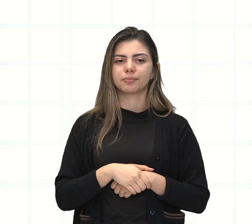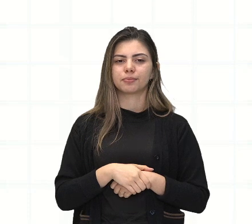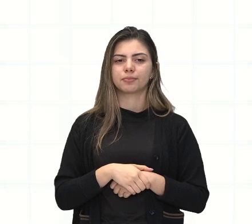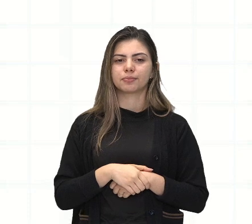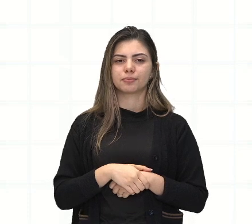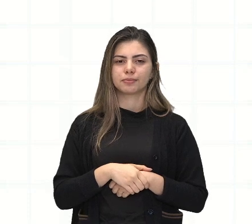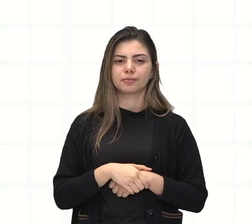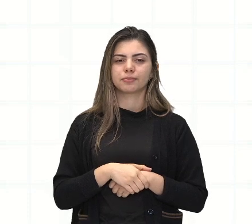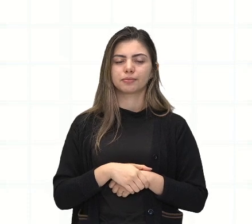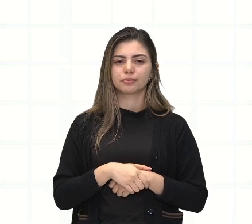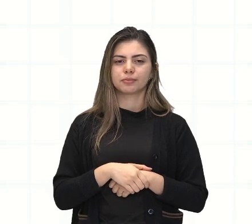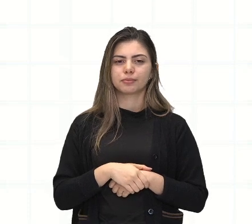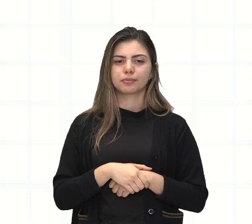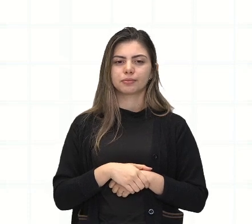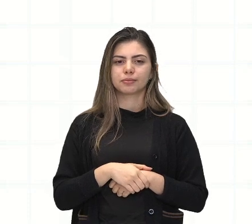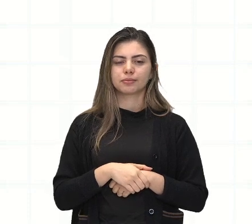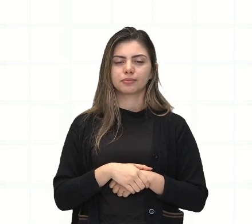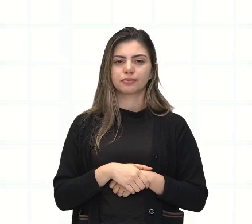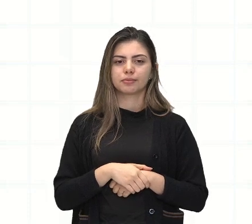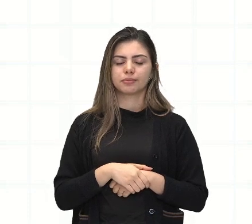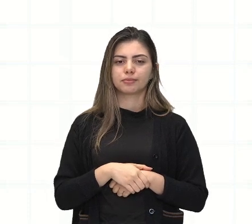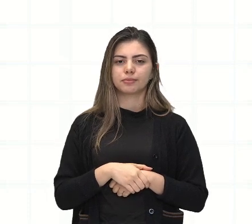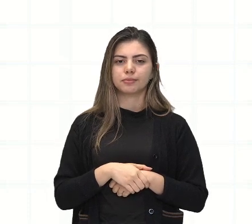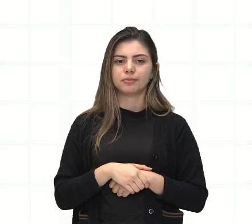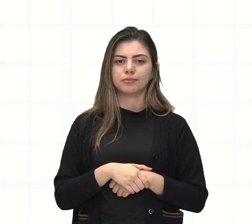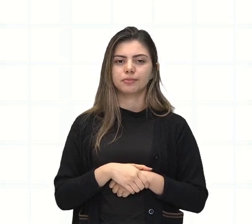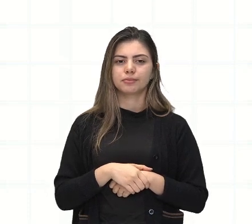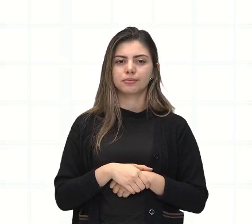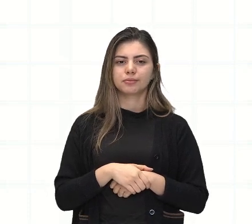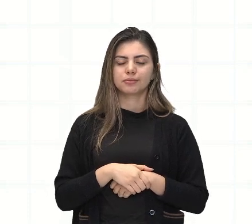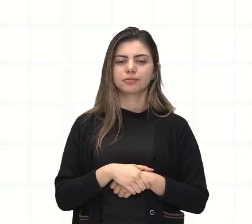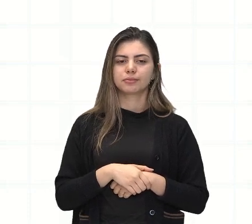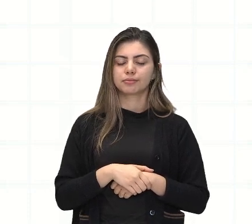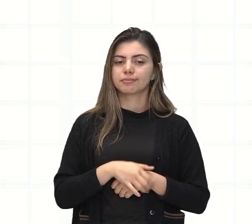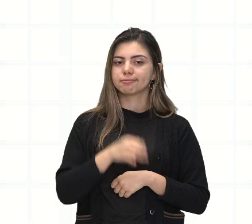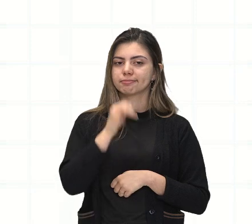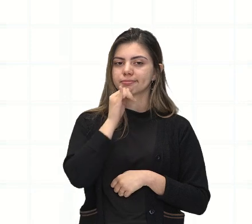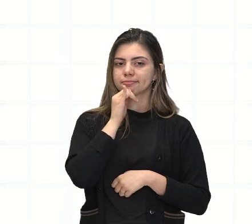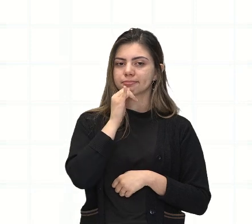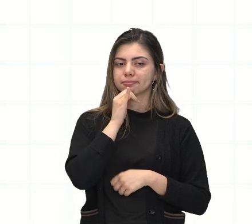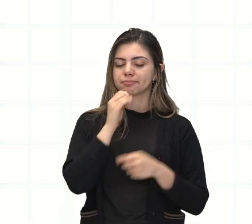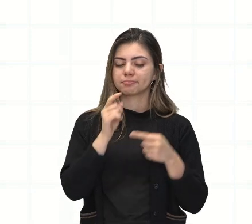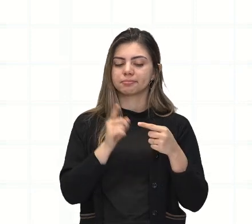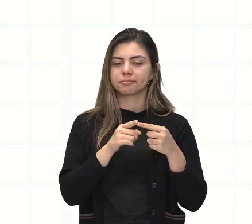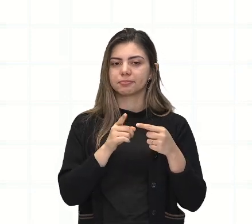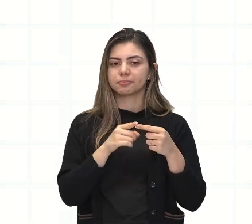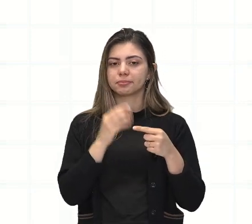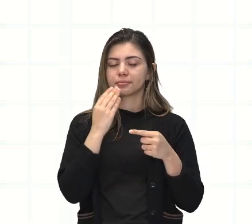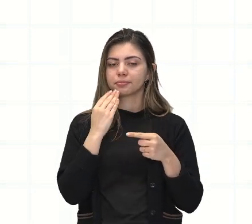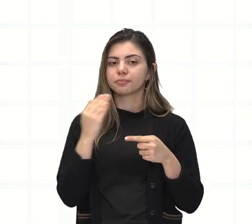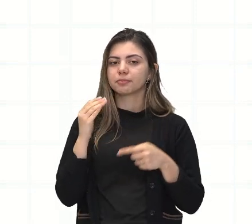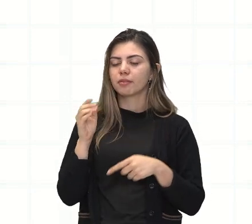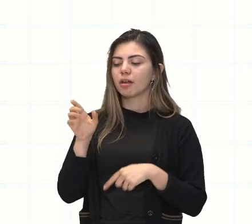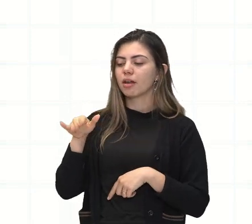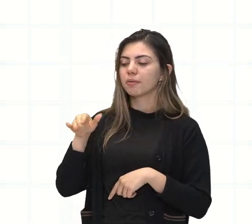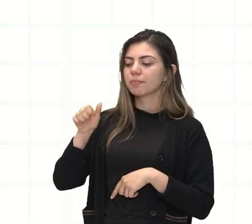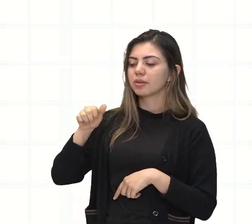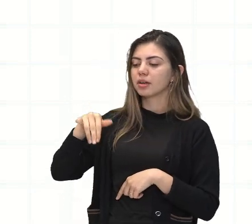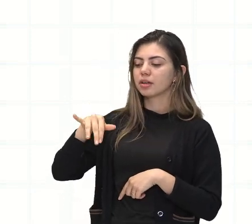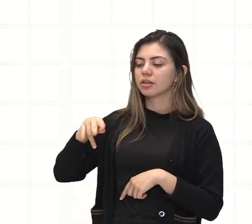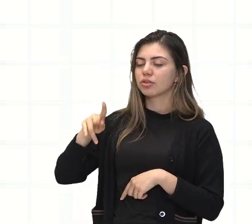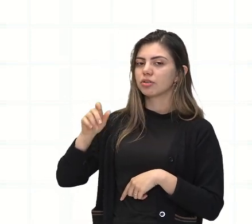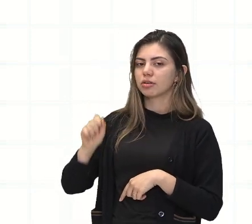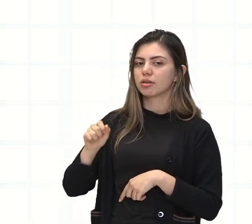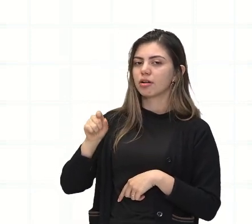Cadê a borrachinha? Aqui. O exemplo 1, certo? Aninha, pegue a blusa.